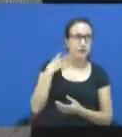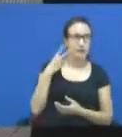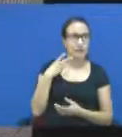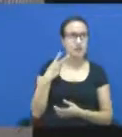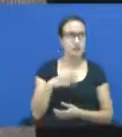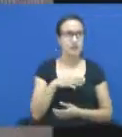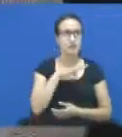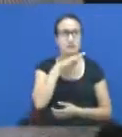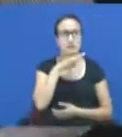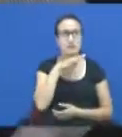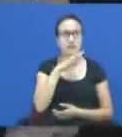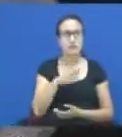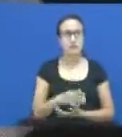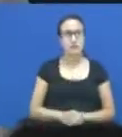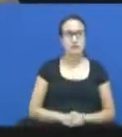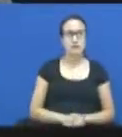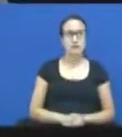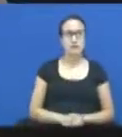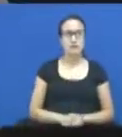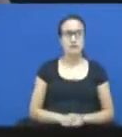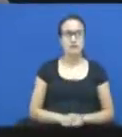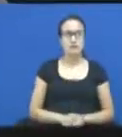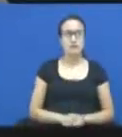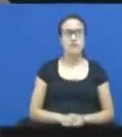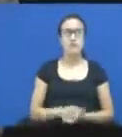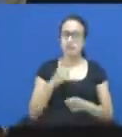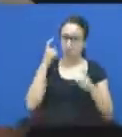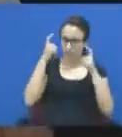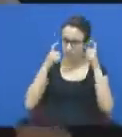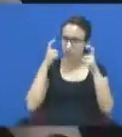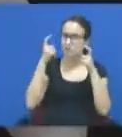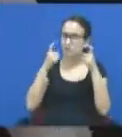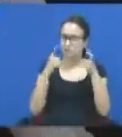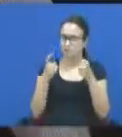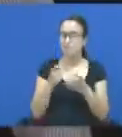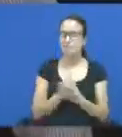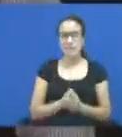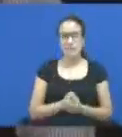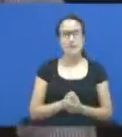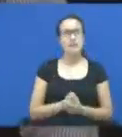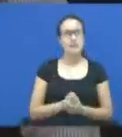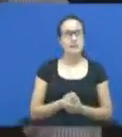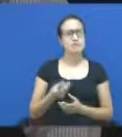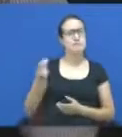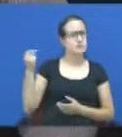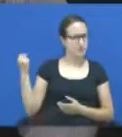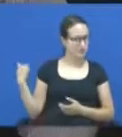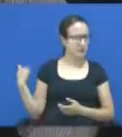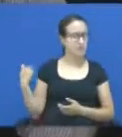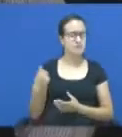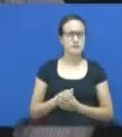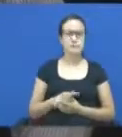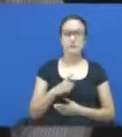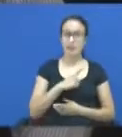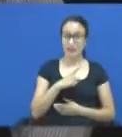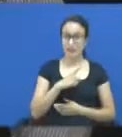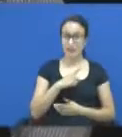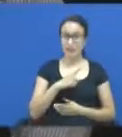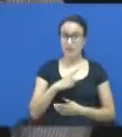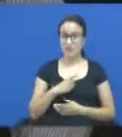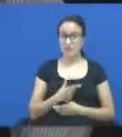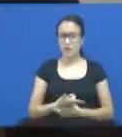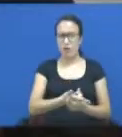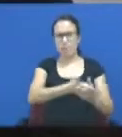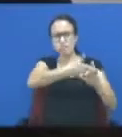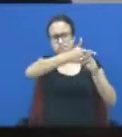noite a todos presentes. Realmente é uma preocupação muito grande, principalmente há pouco tempo também a gente teve um assalto à mão